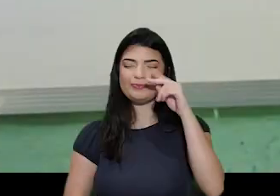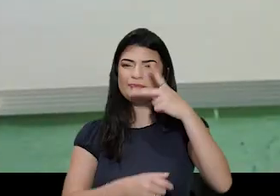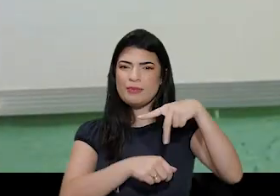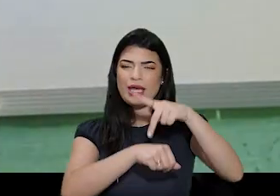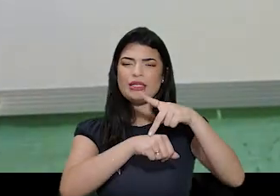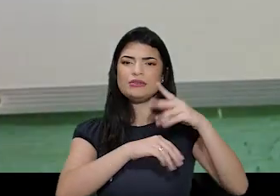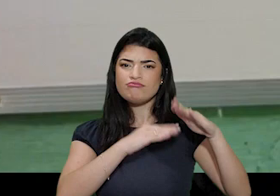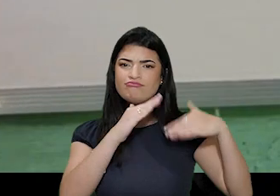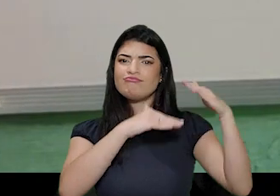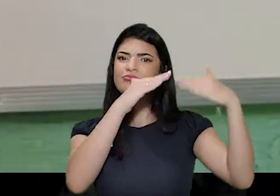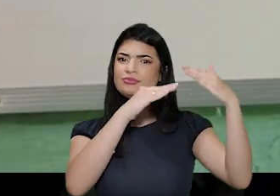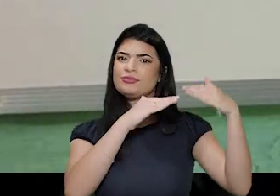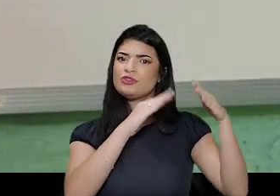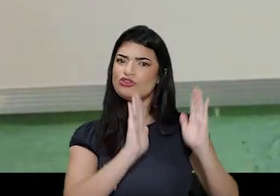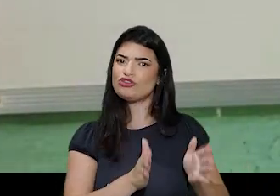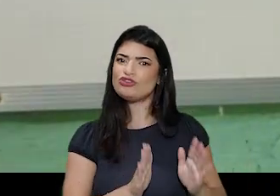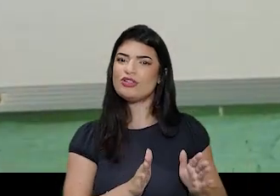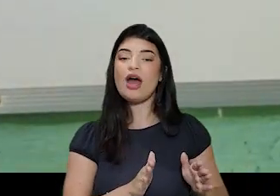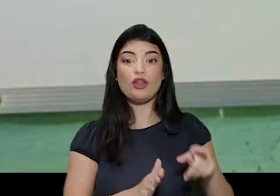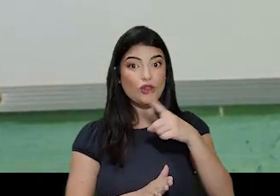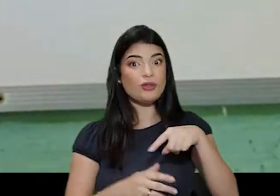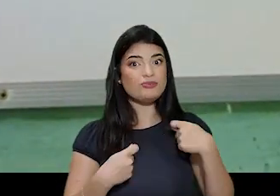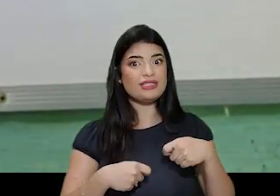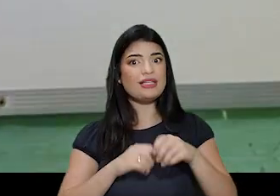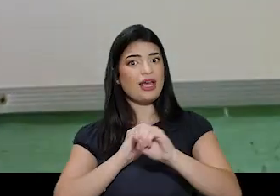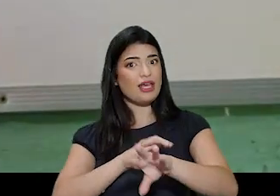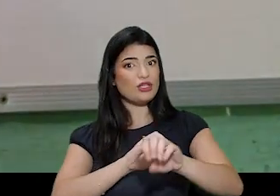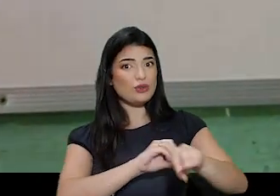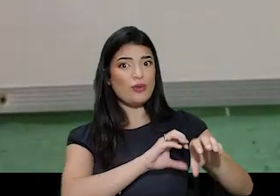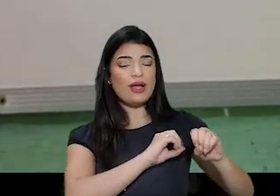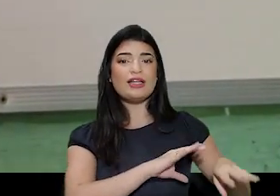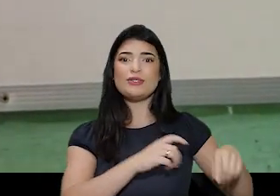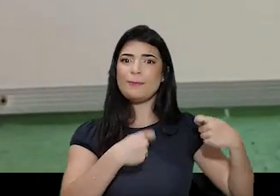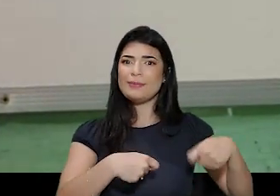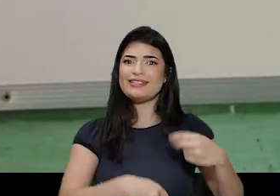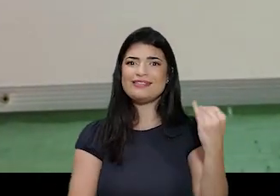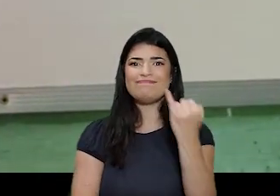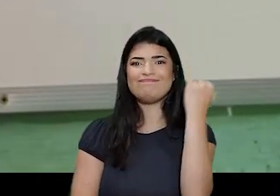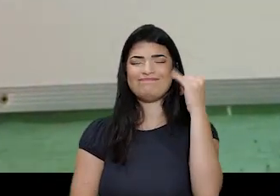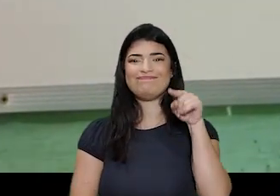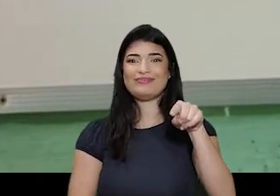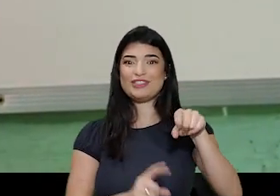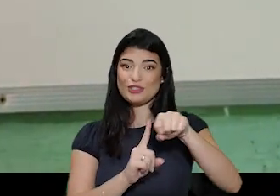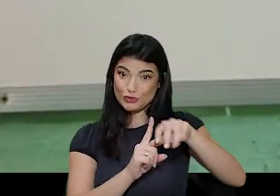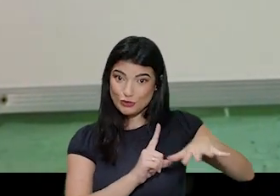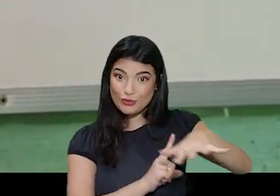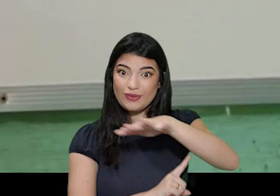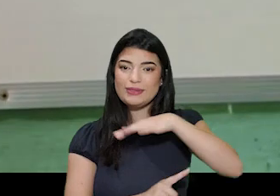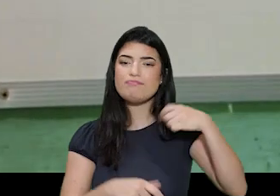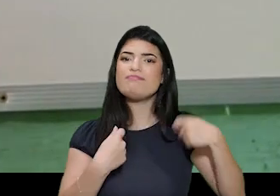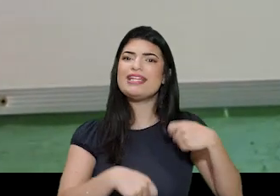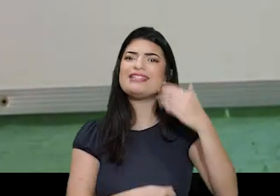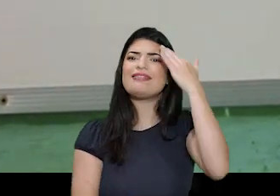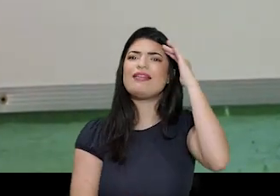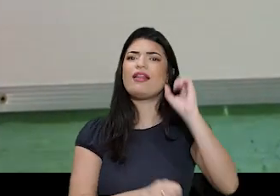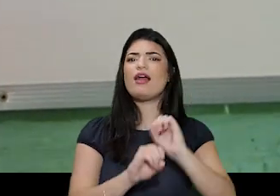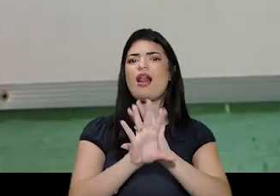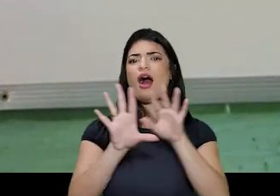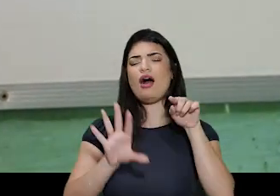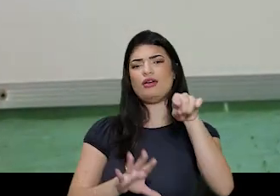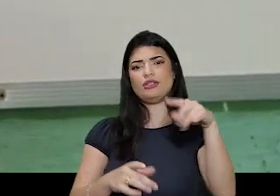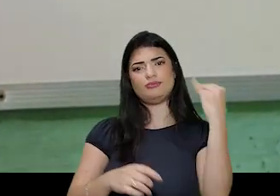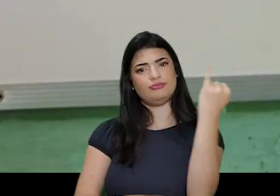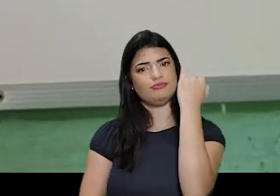Em um país bem desenvolvido, a gente precisa da educação. Ela é essencial e a sociedade tem que enxergar